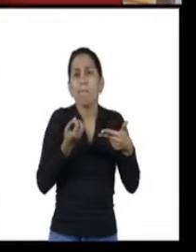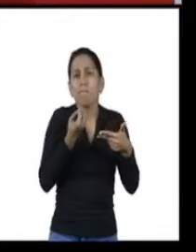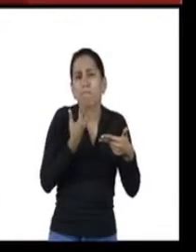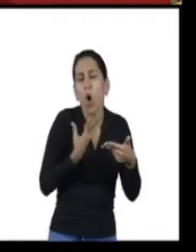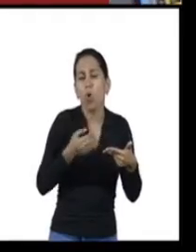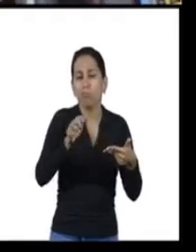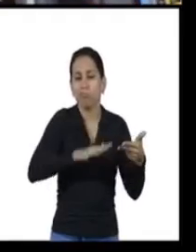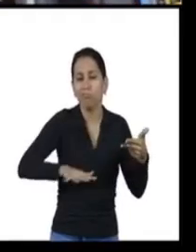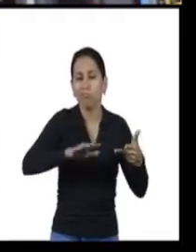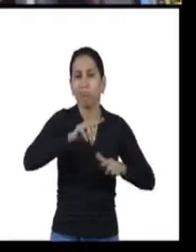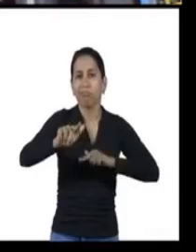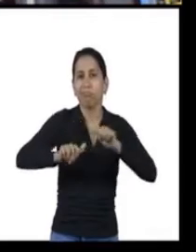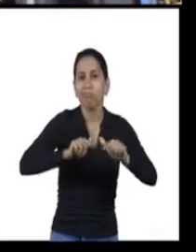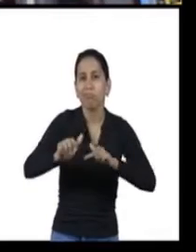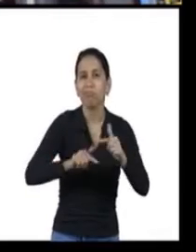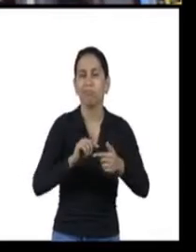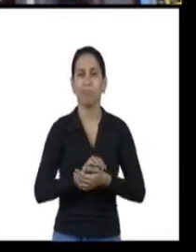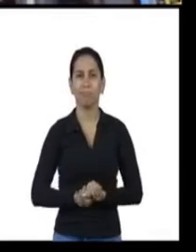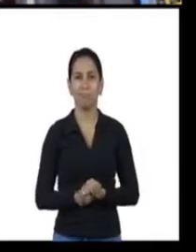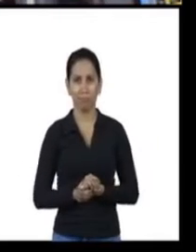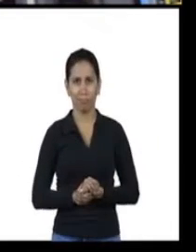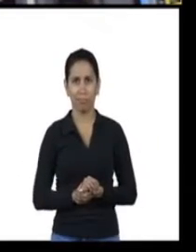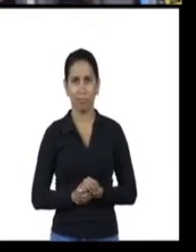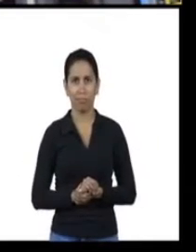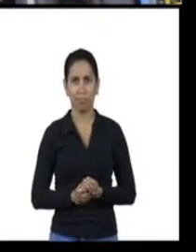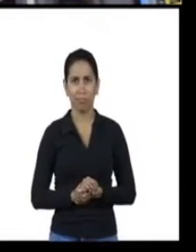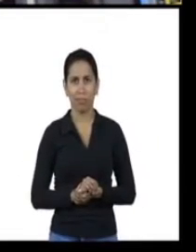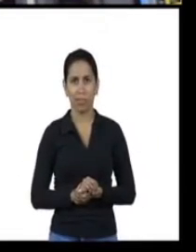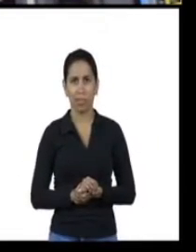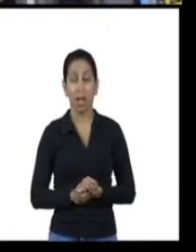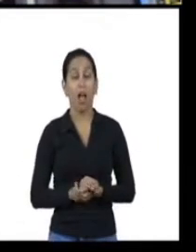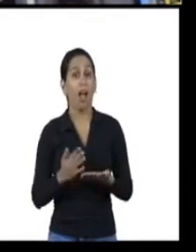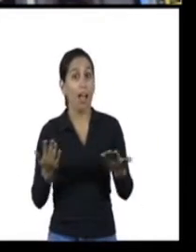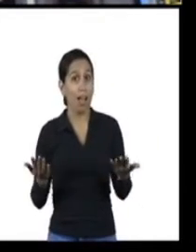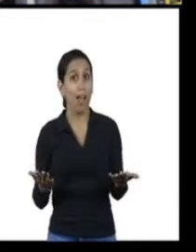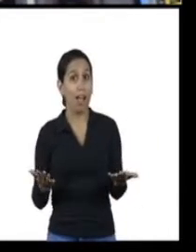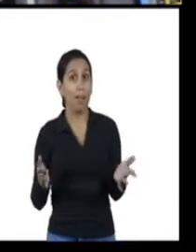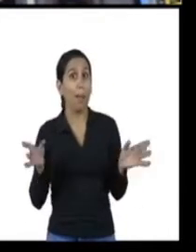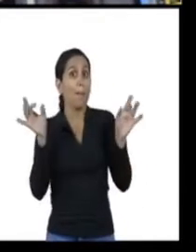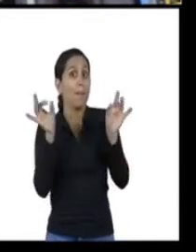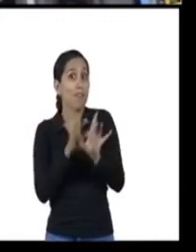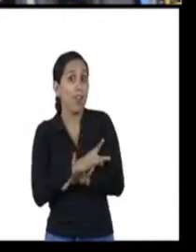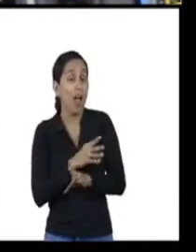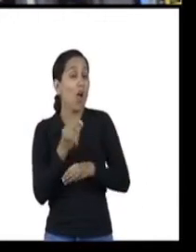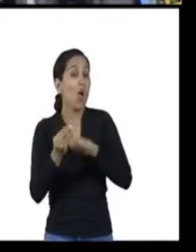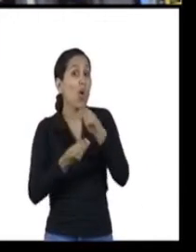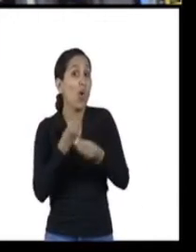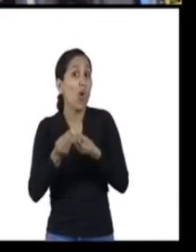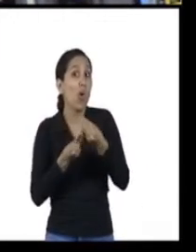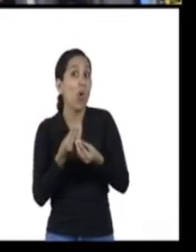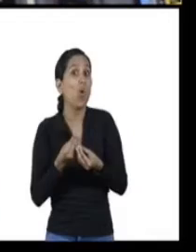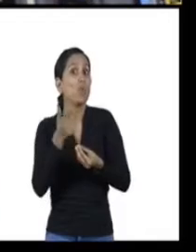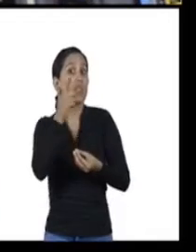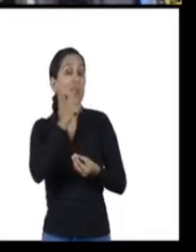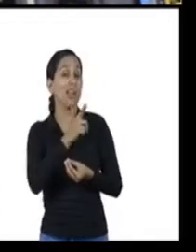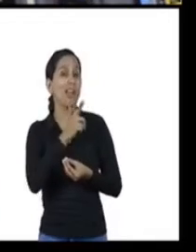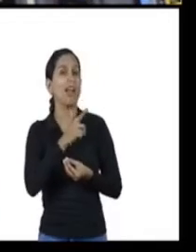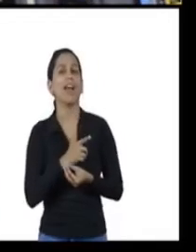empresas. Para fechar, como a gente sempre reforça aqui, esse sucesso depende da participação de